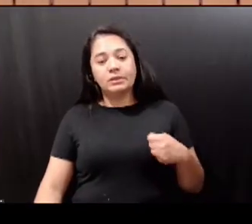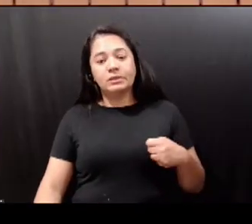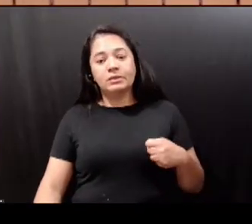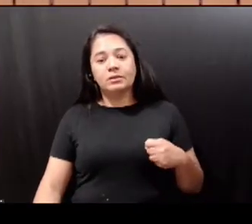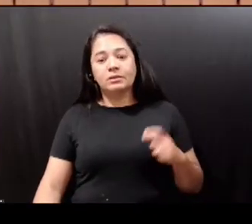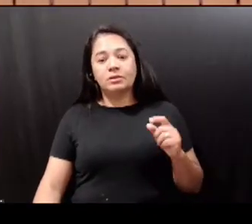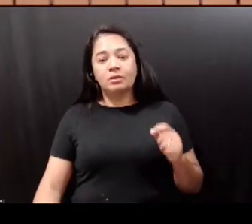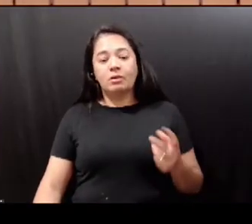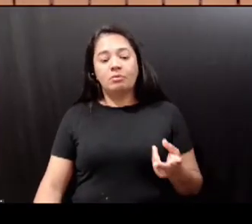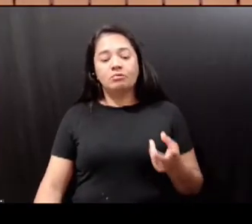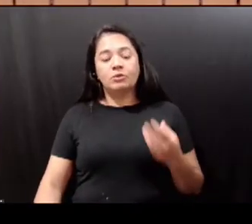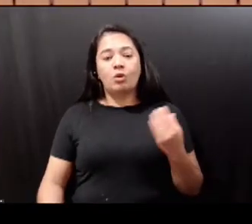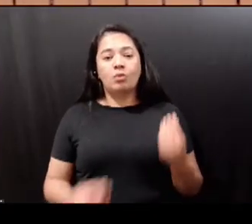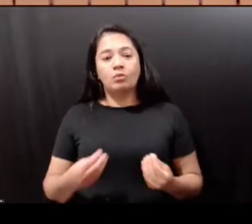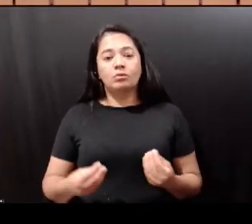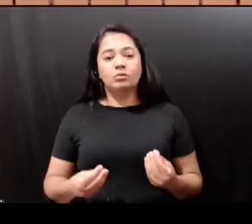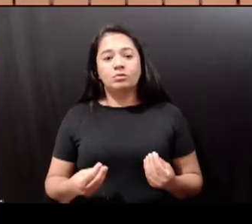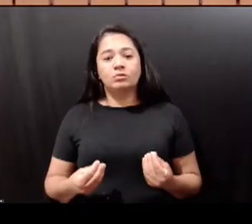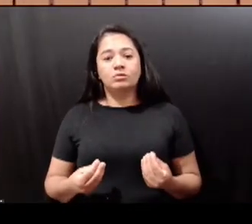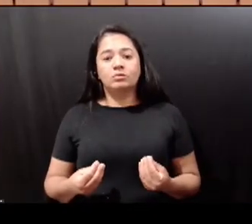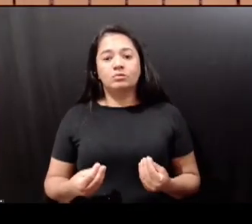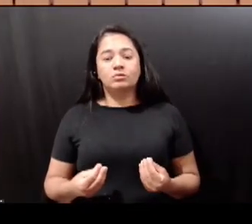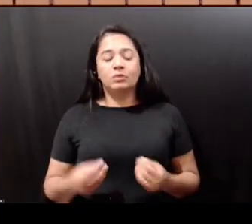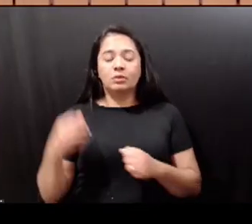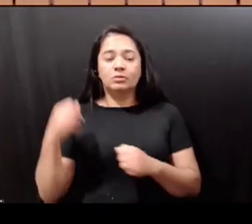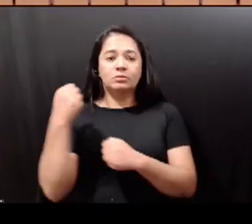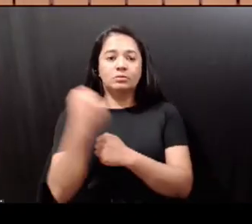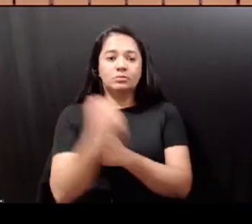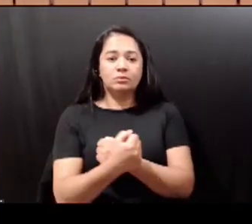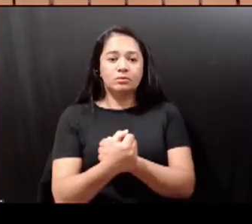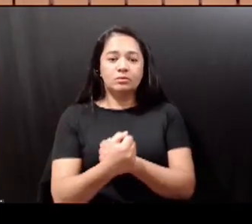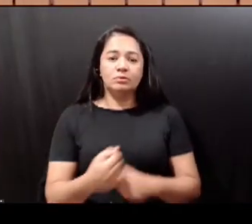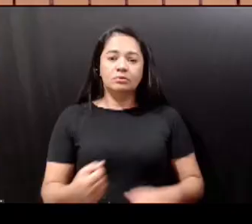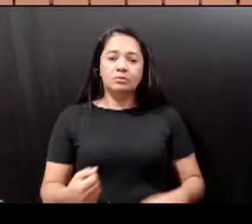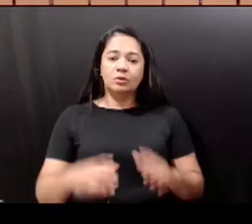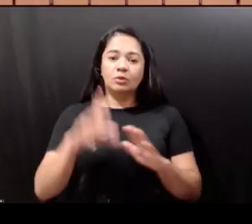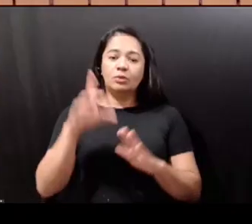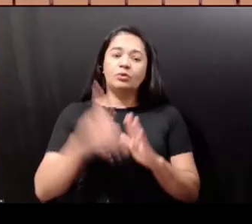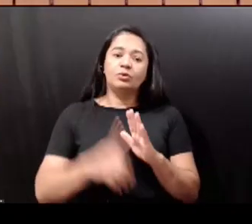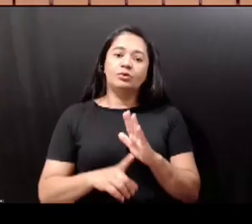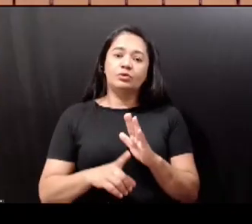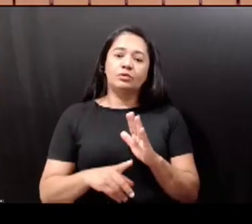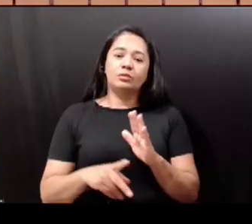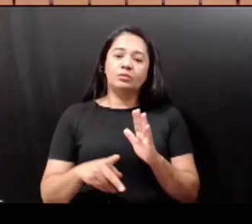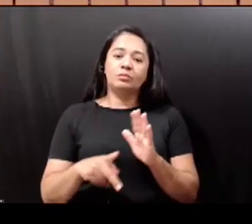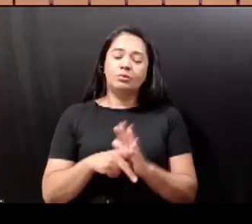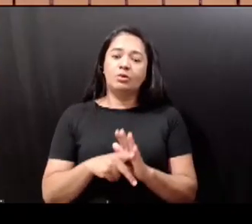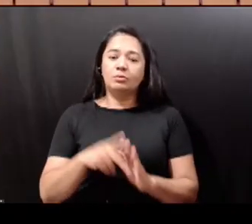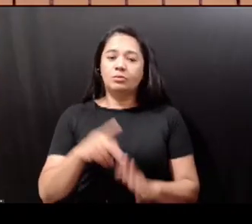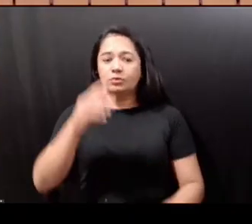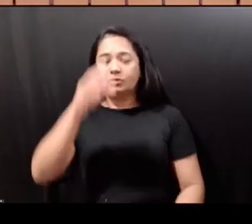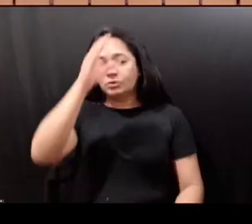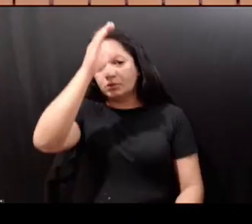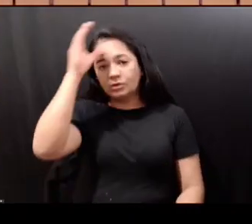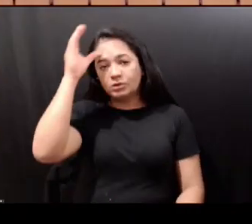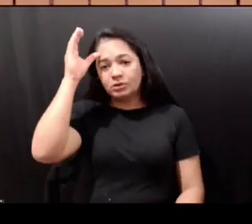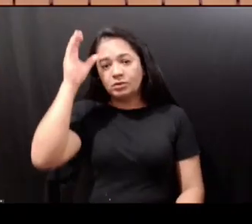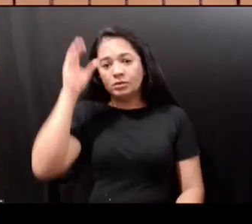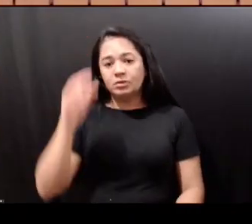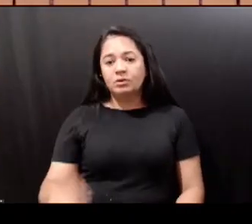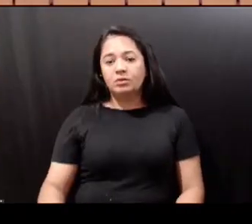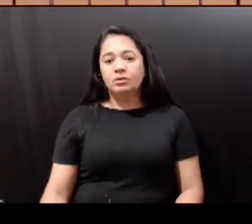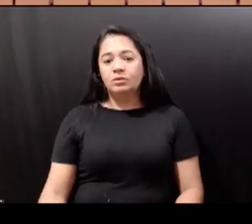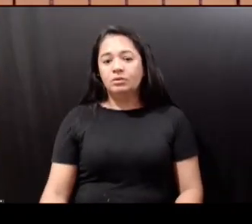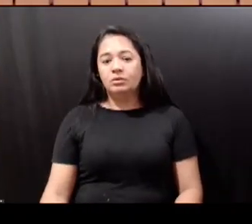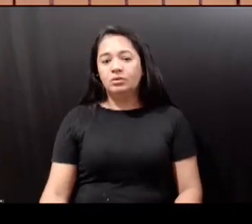essa questão e defender aqui o direito desse que é do consumidor, que é a prerrogativa